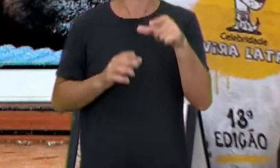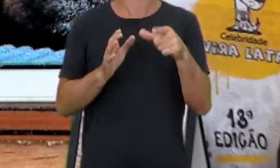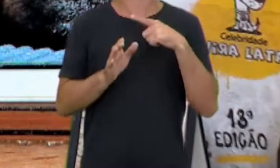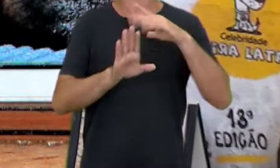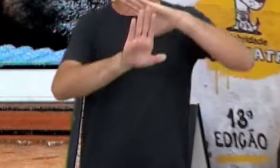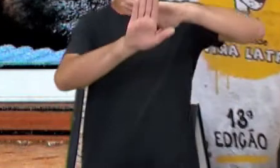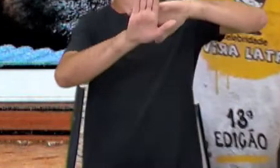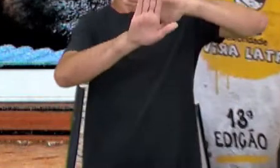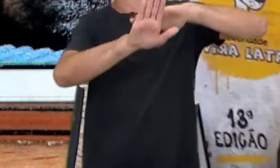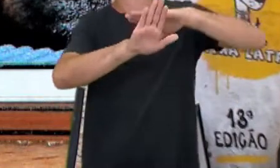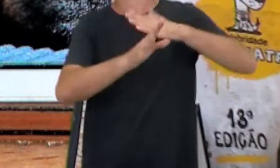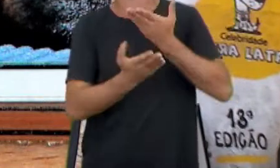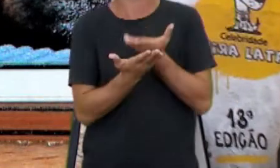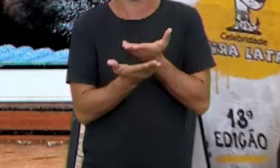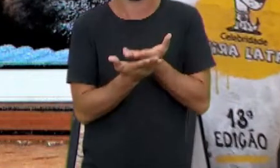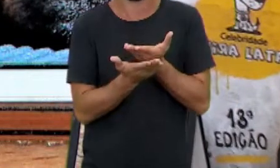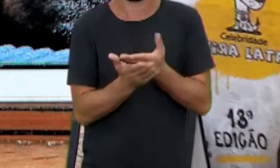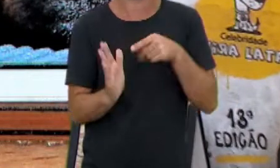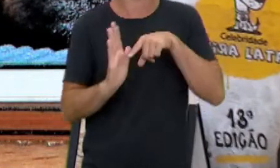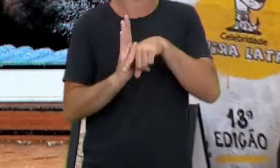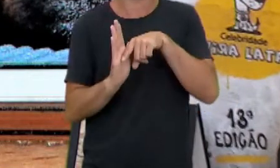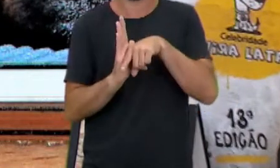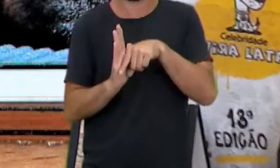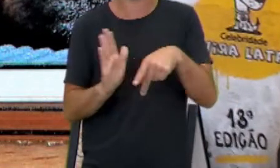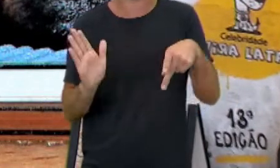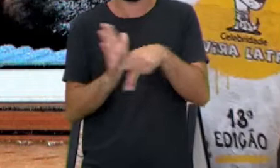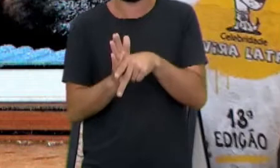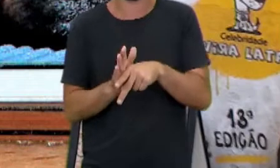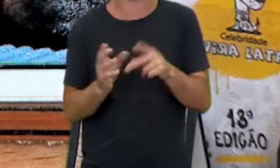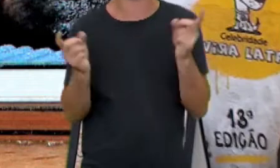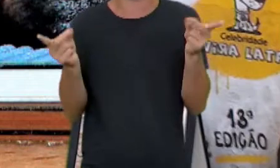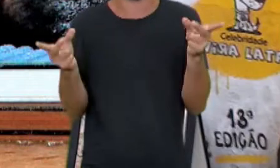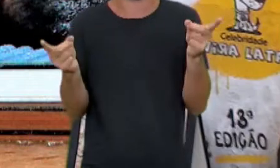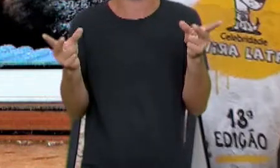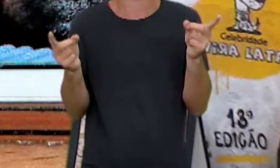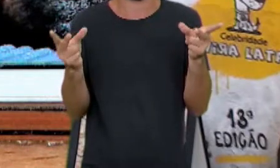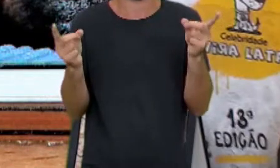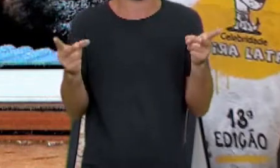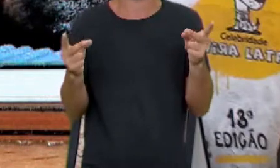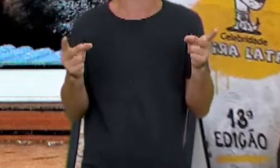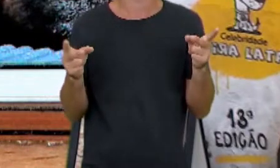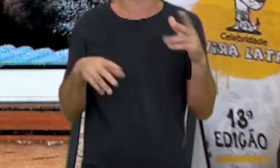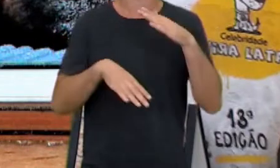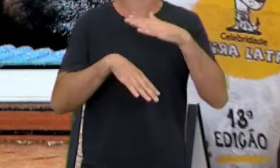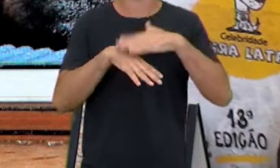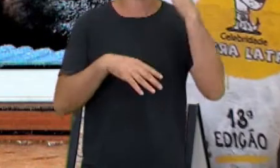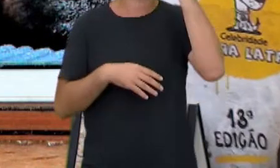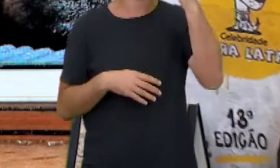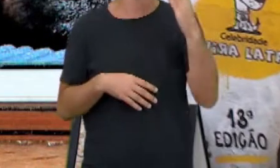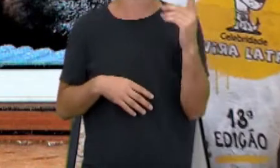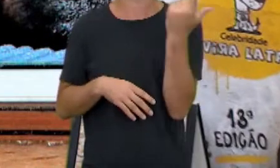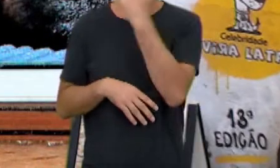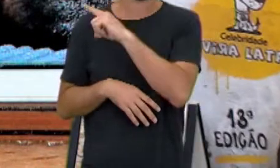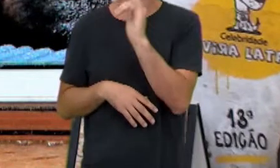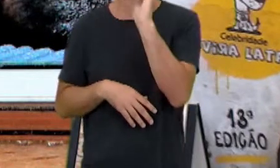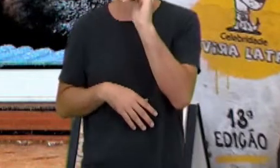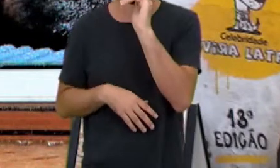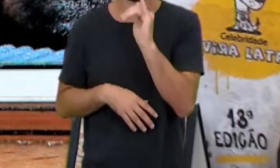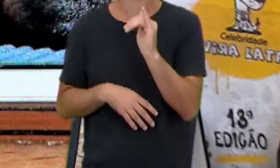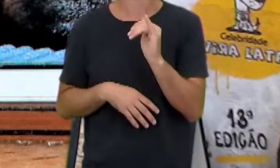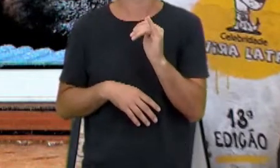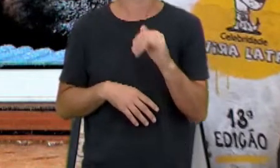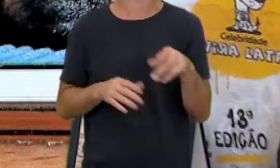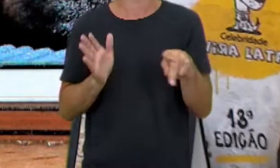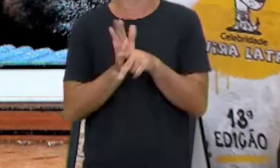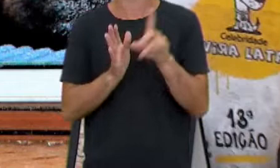pesquisa com foco para vendas, né? No caso da Luli, por exemplo, é muito orgânico, não existe